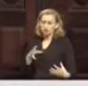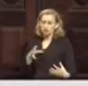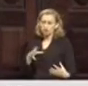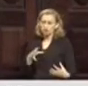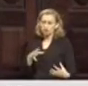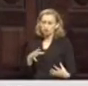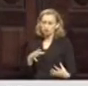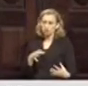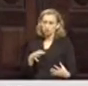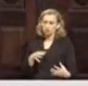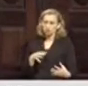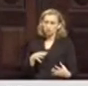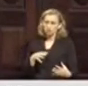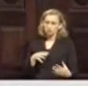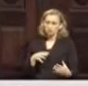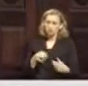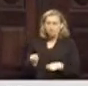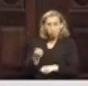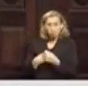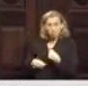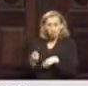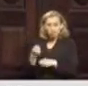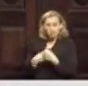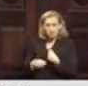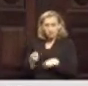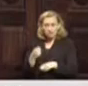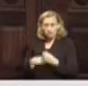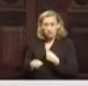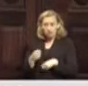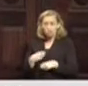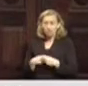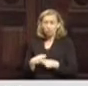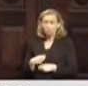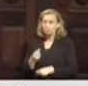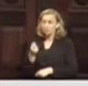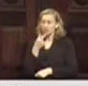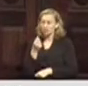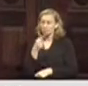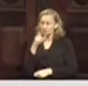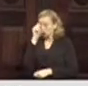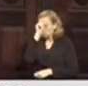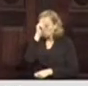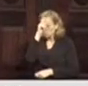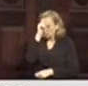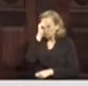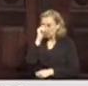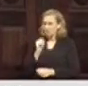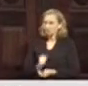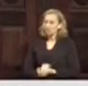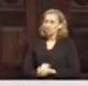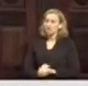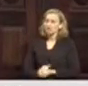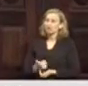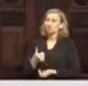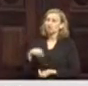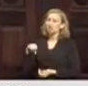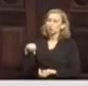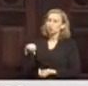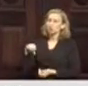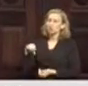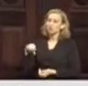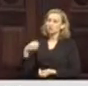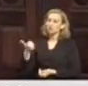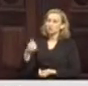o sistema de registro de preços, e medicamento hospitalar, que é 9-10 vezes mais